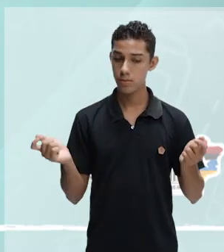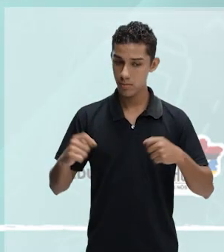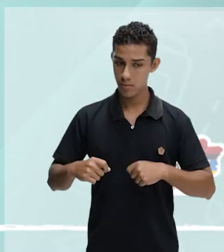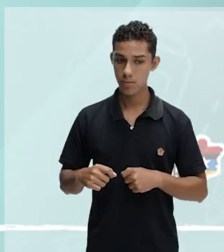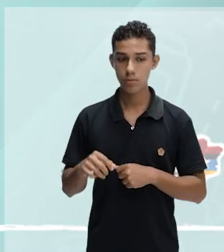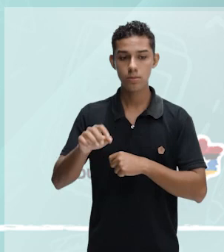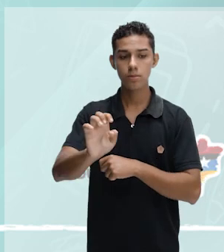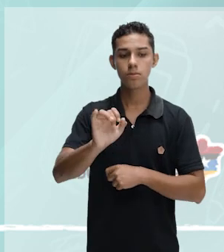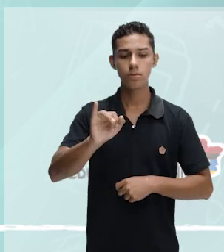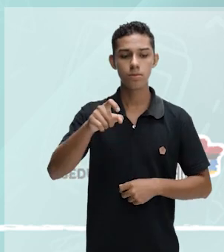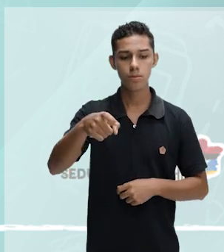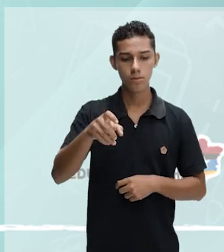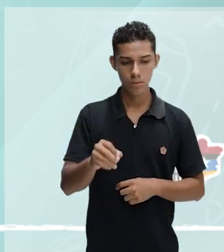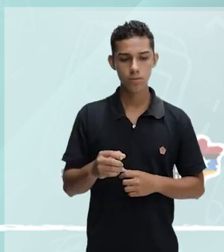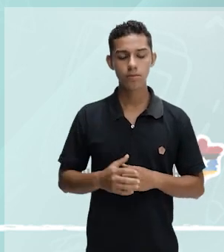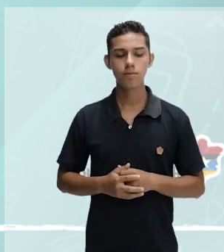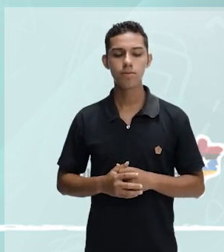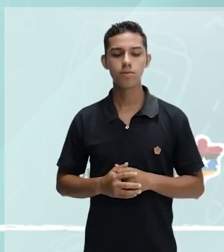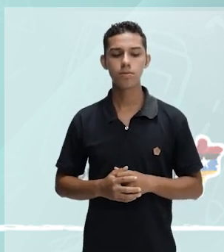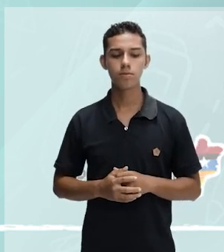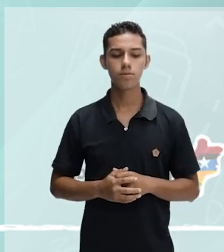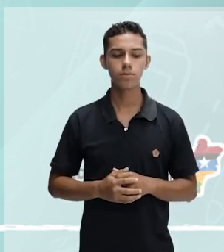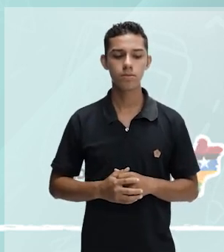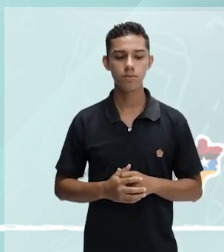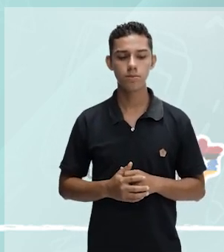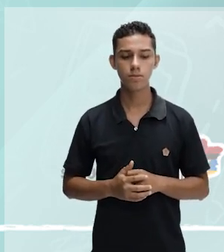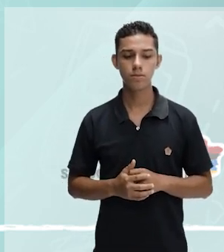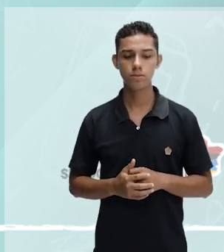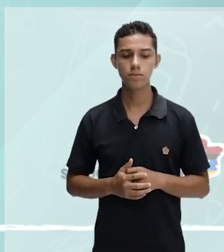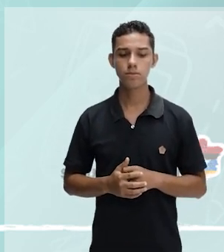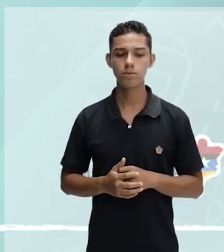longitudinal, plano transverso. E o que